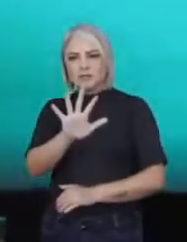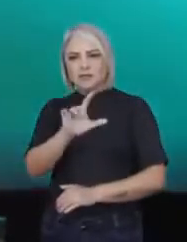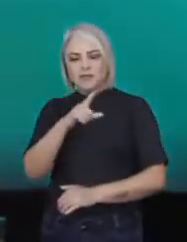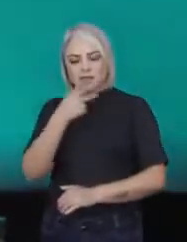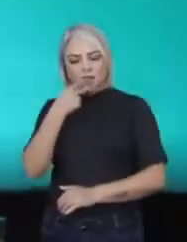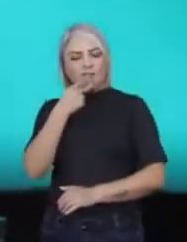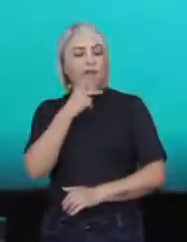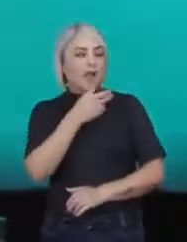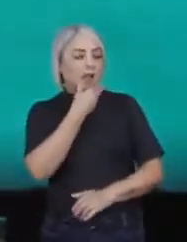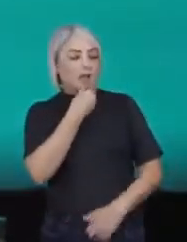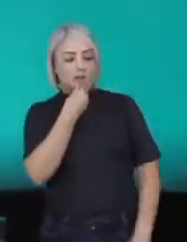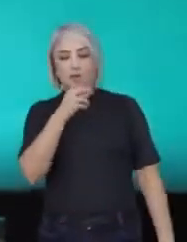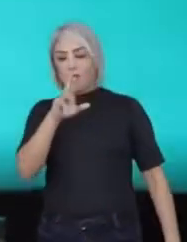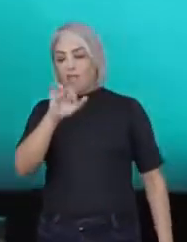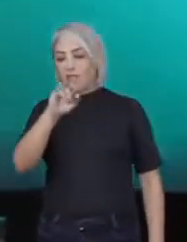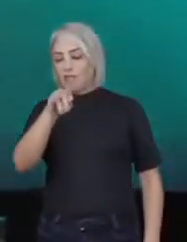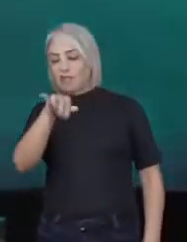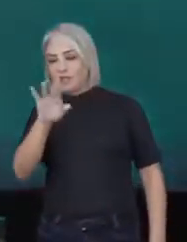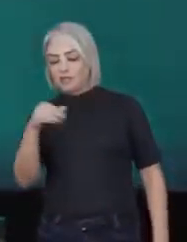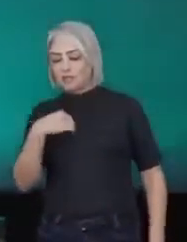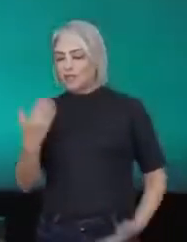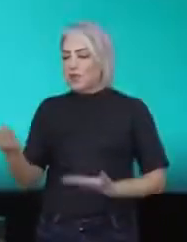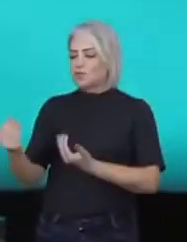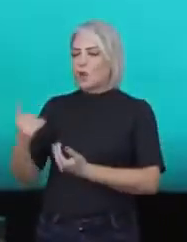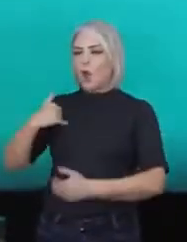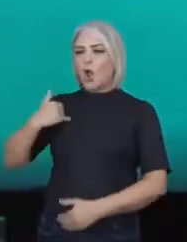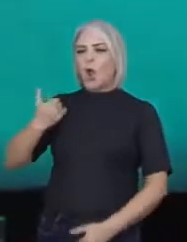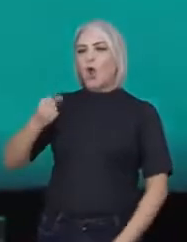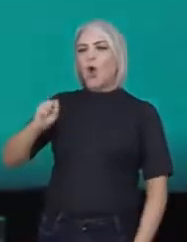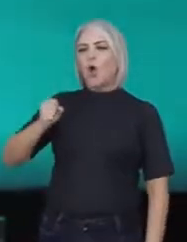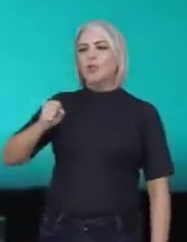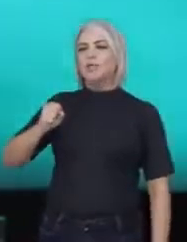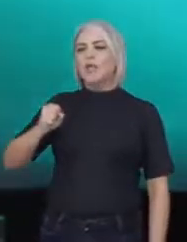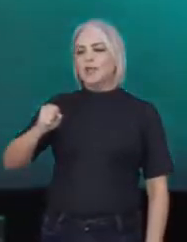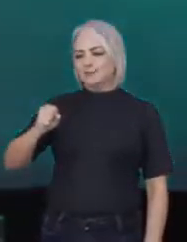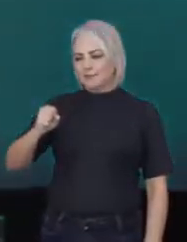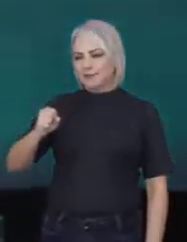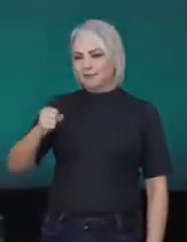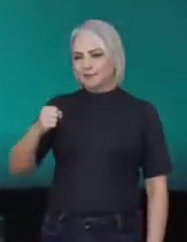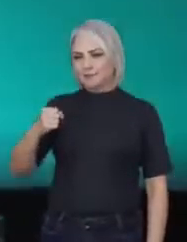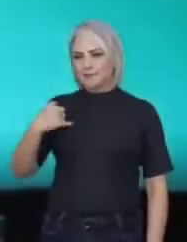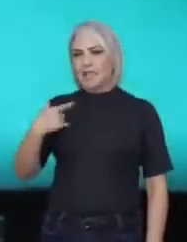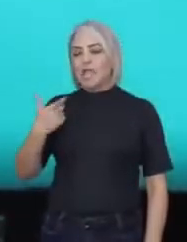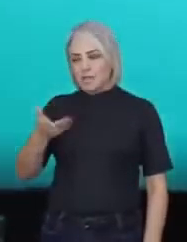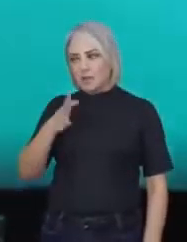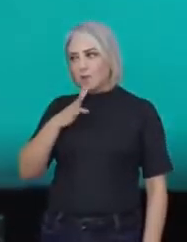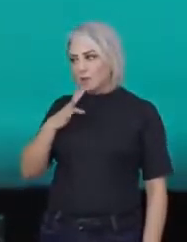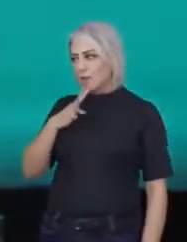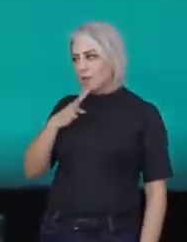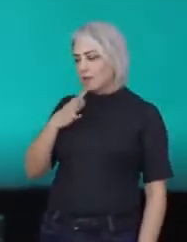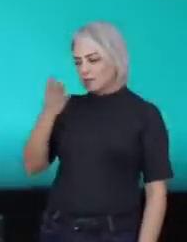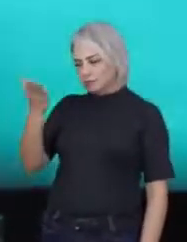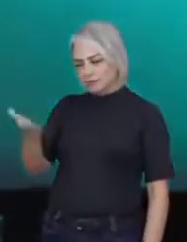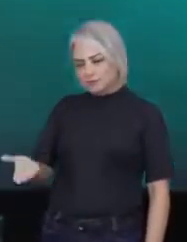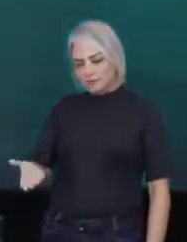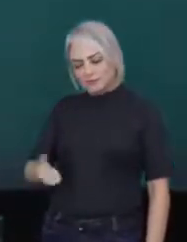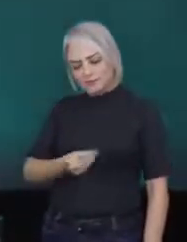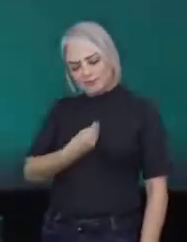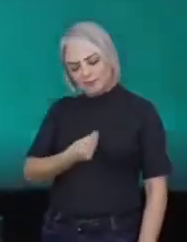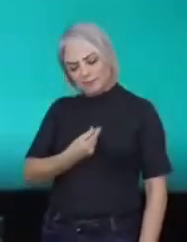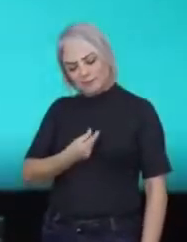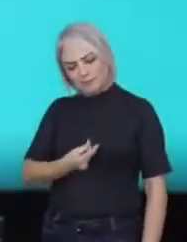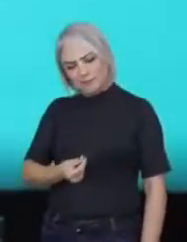Riquião, que você é um jovem de 81 anos de idade e, pelo que eu te conheço, você vai viver o suficiente para a